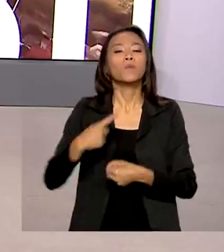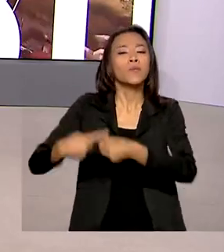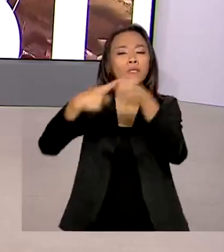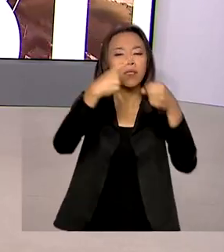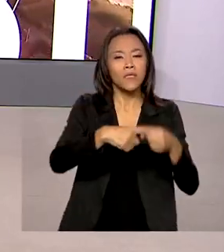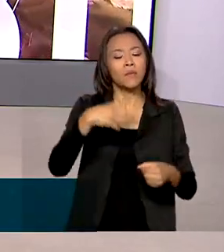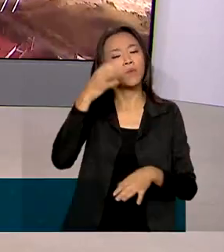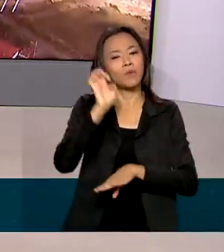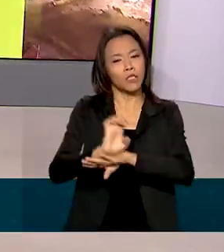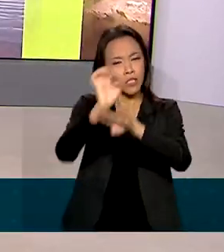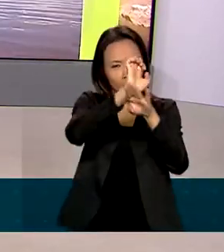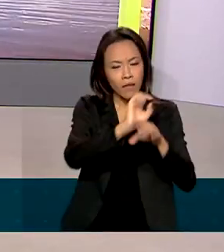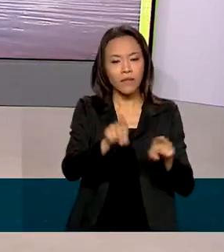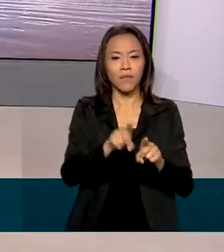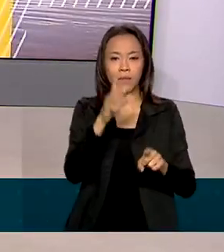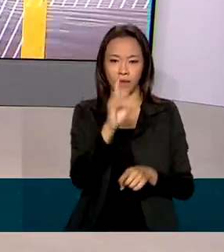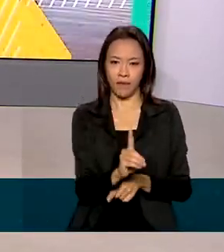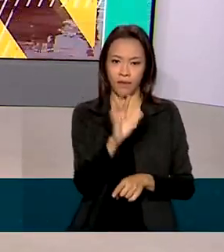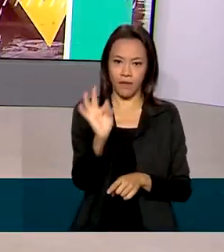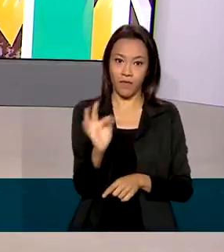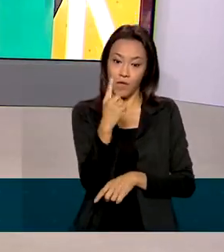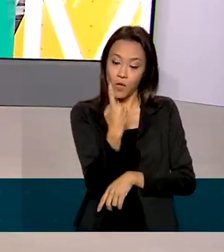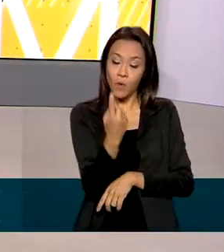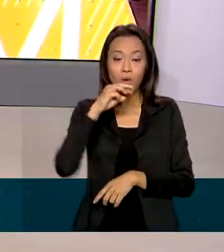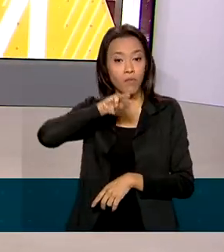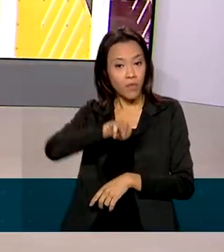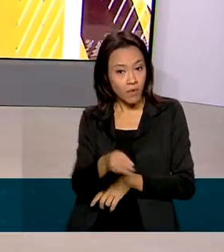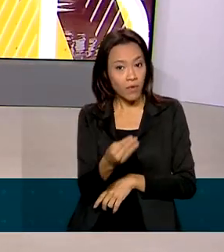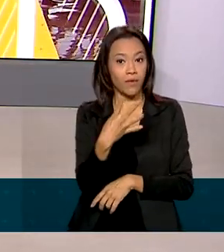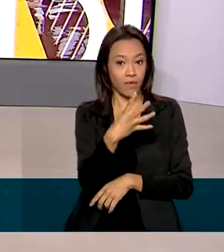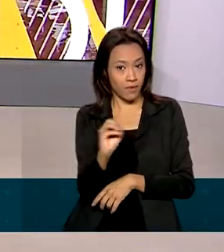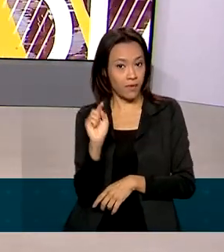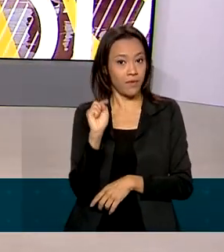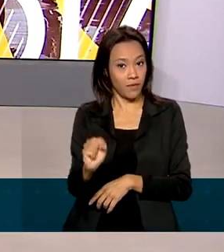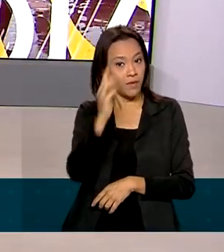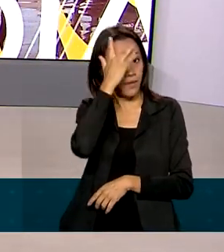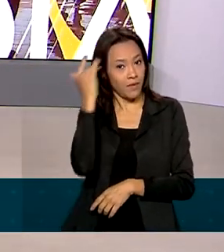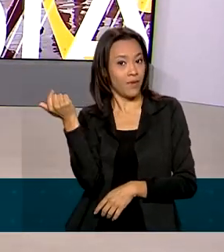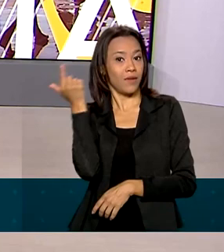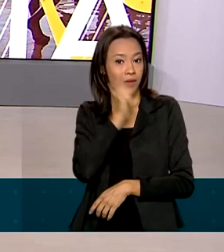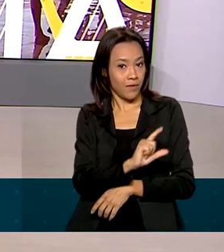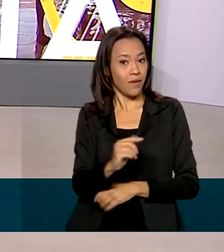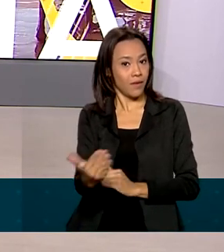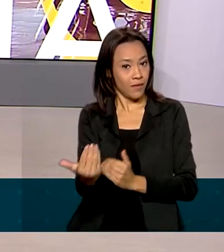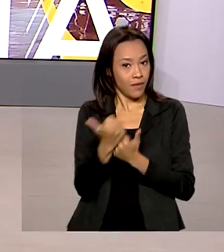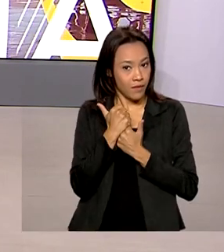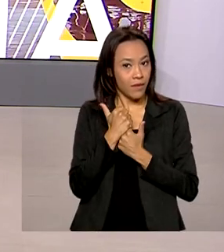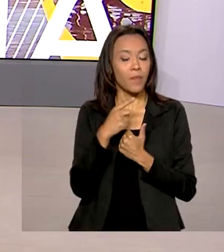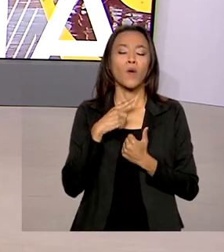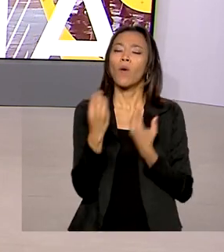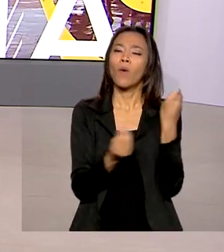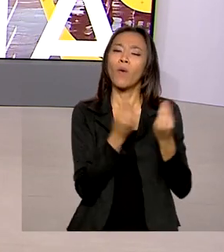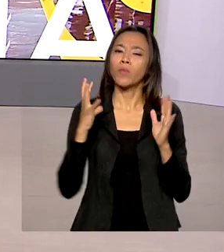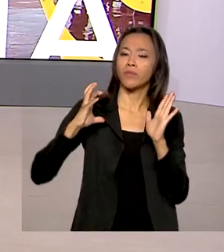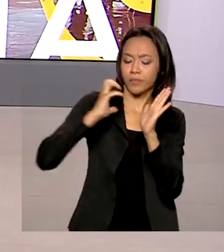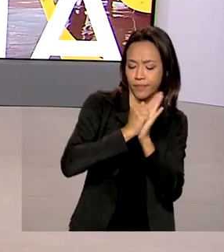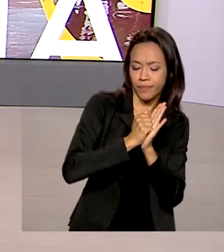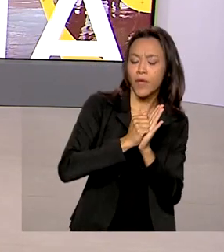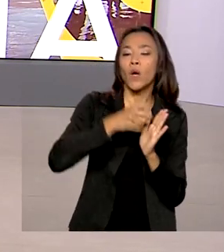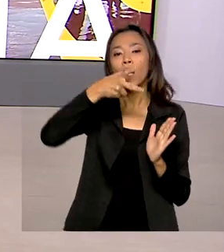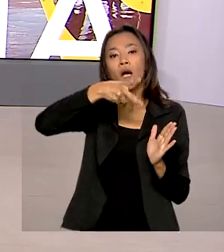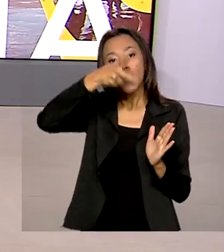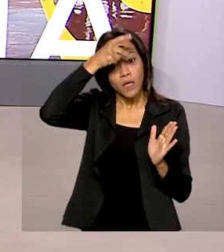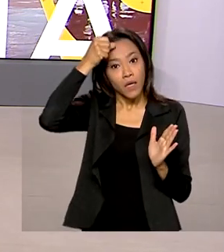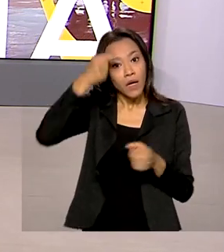conta com mais de 1 milhão e 400 mil pessoas beneficiadas. Para integrar o programa, o município deve ter pelo